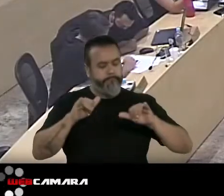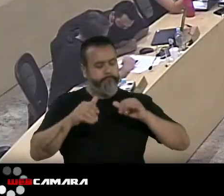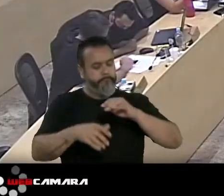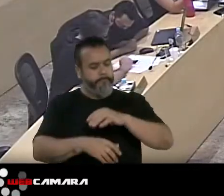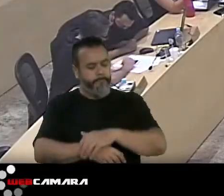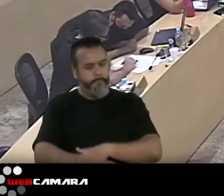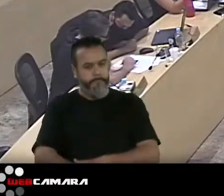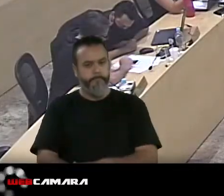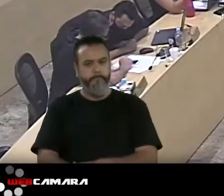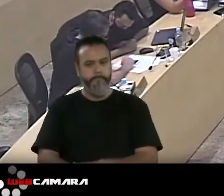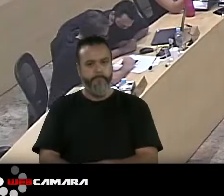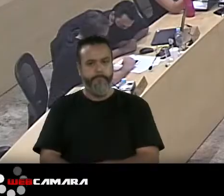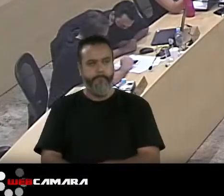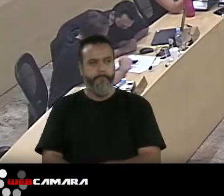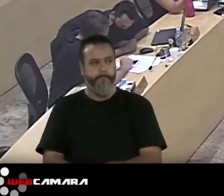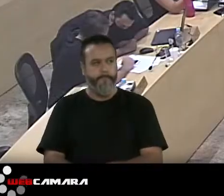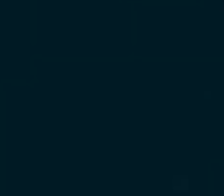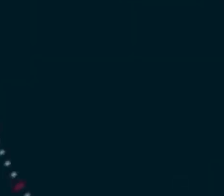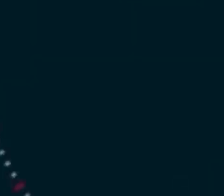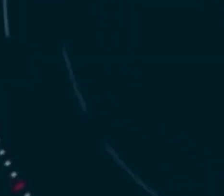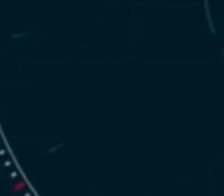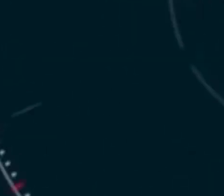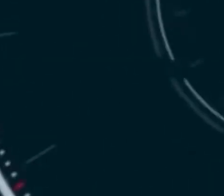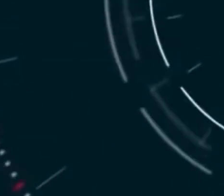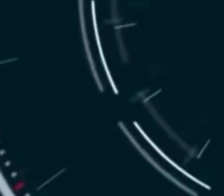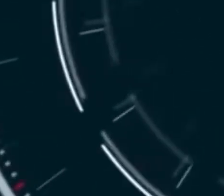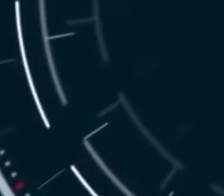projeto ainda depende de segunda votação.